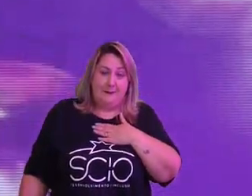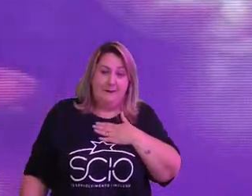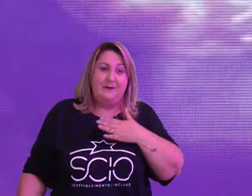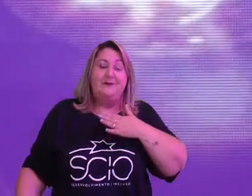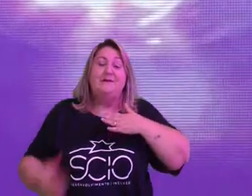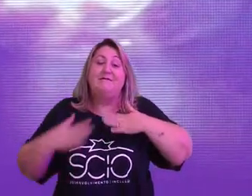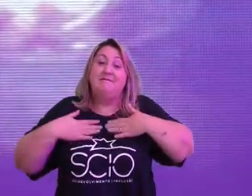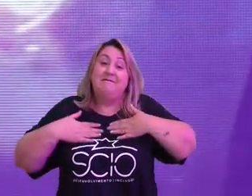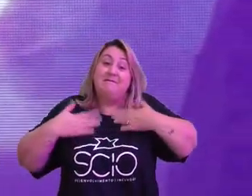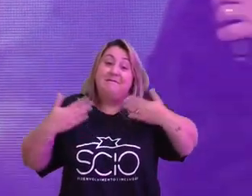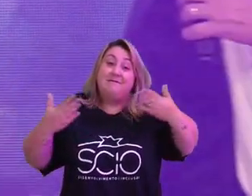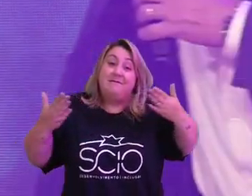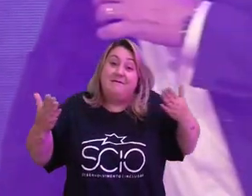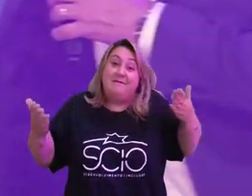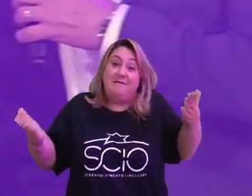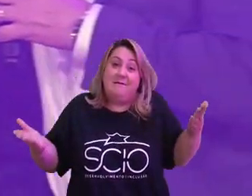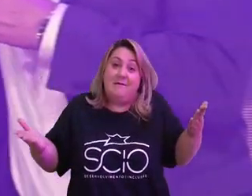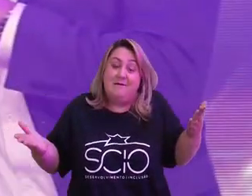Pra